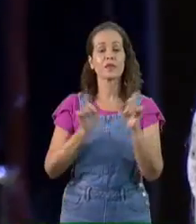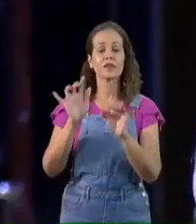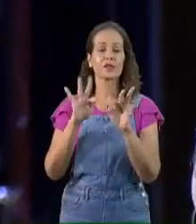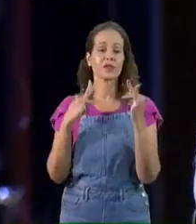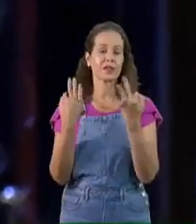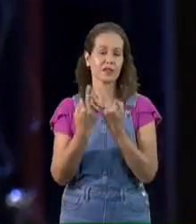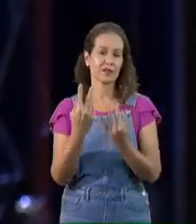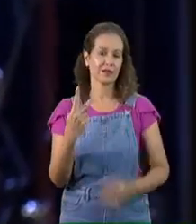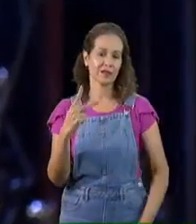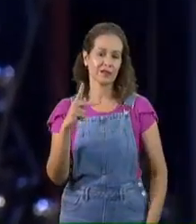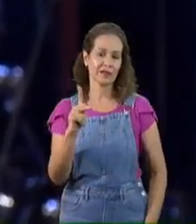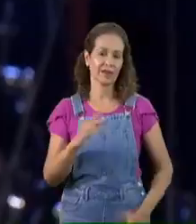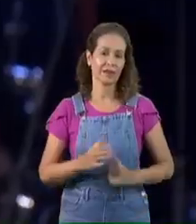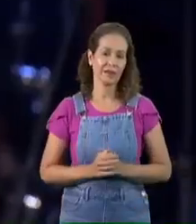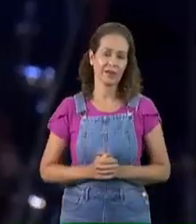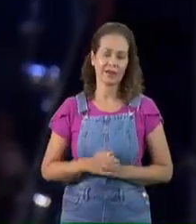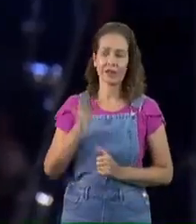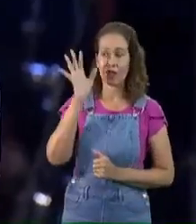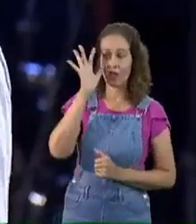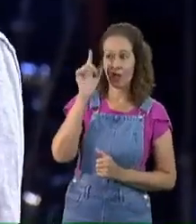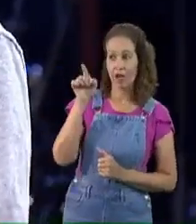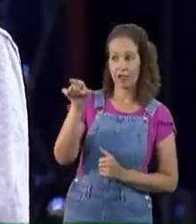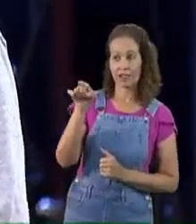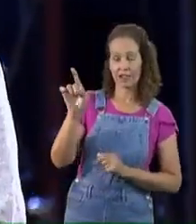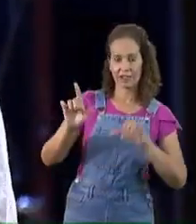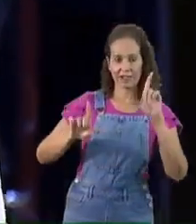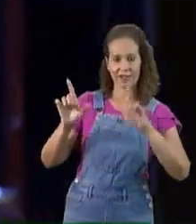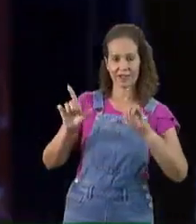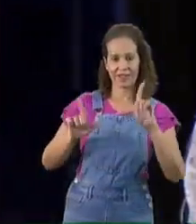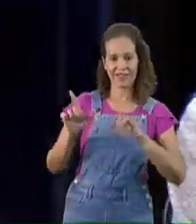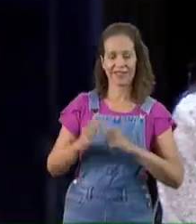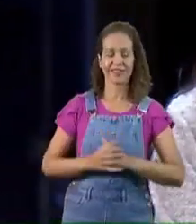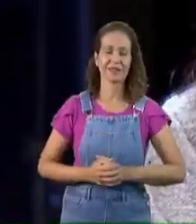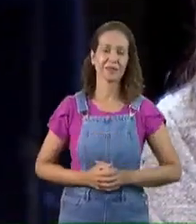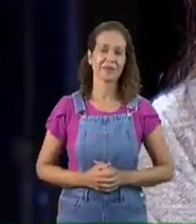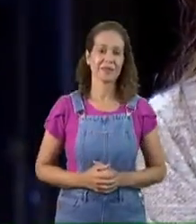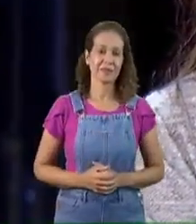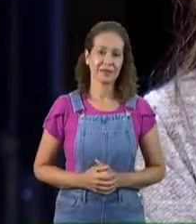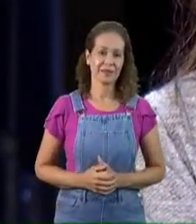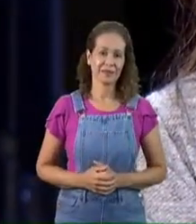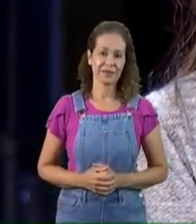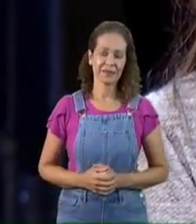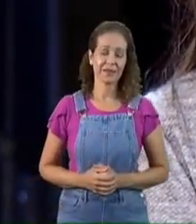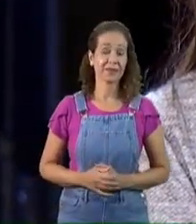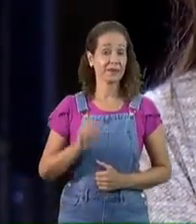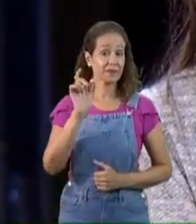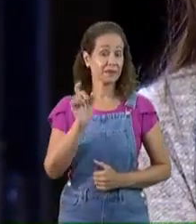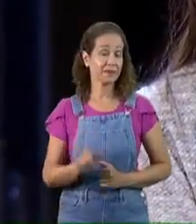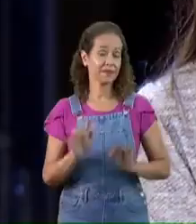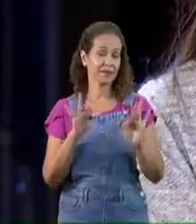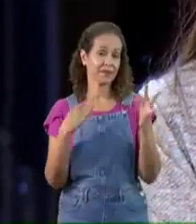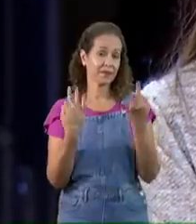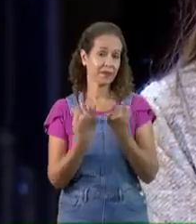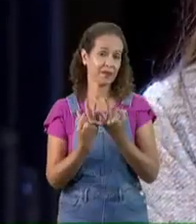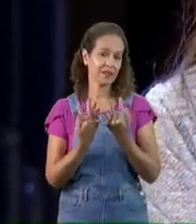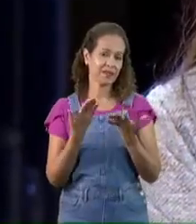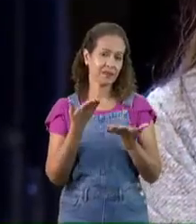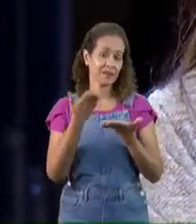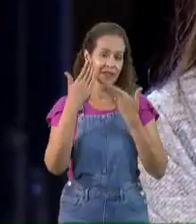família. Olha lá para as crianças para você falar. Ali, ó, para as crianças. De cá, isso. Alguém da sua família que você é